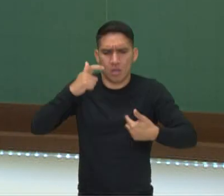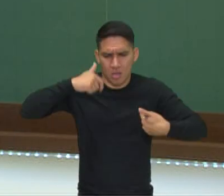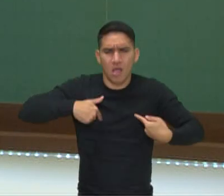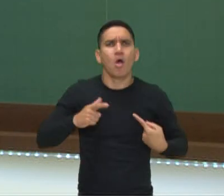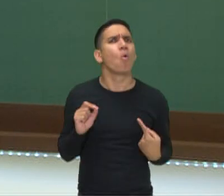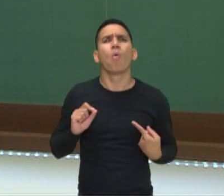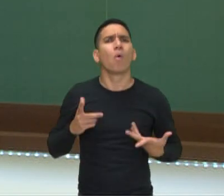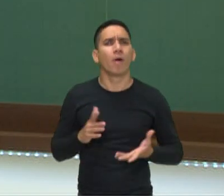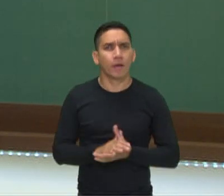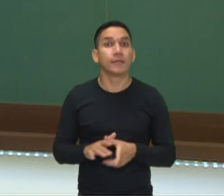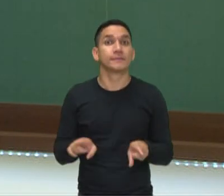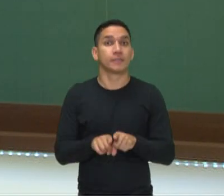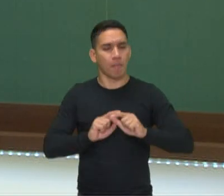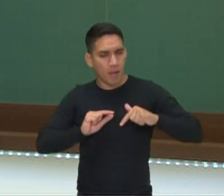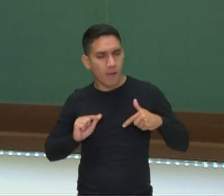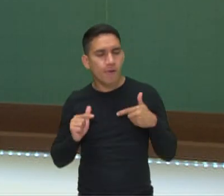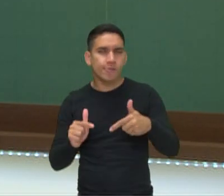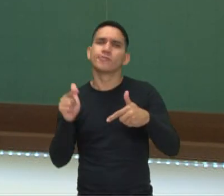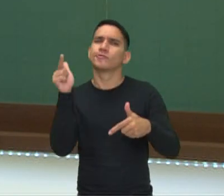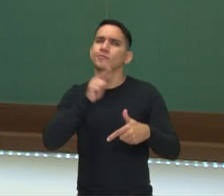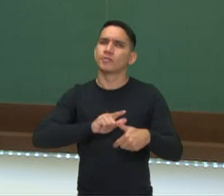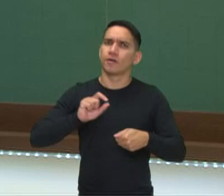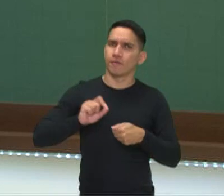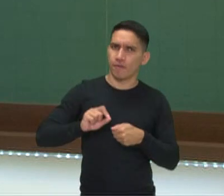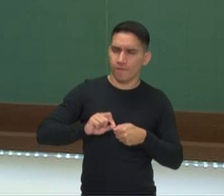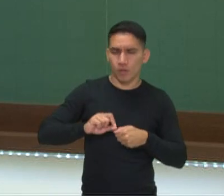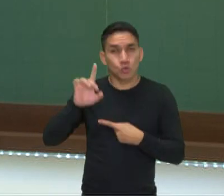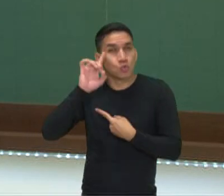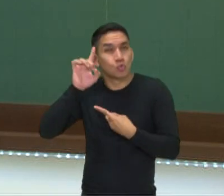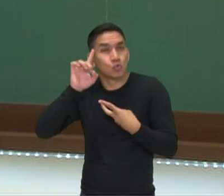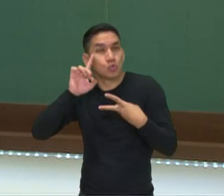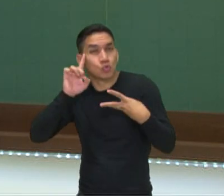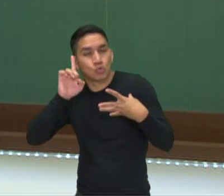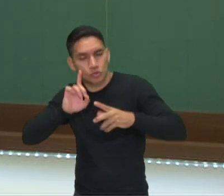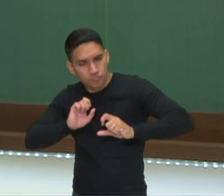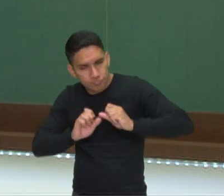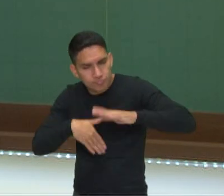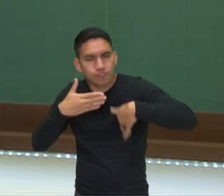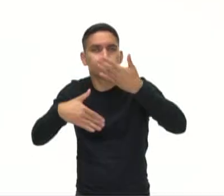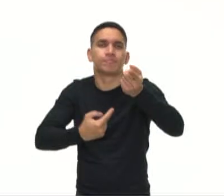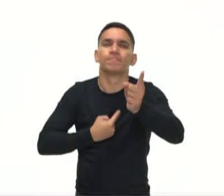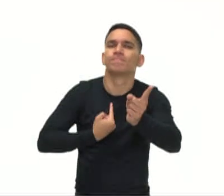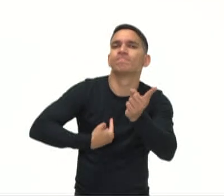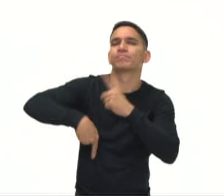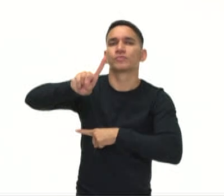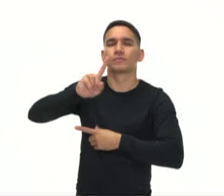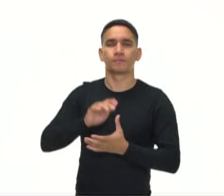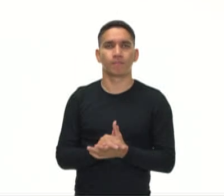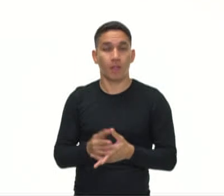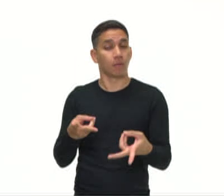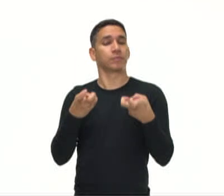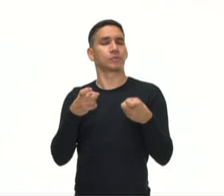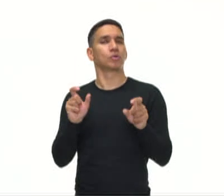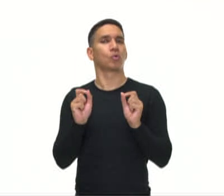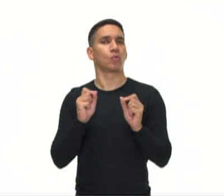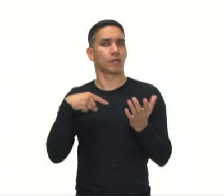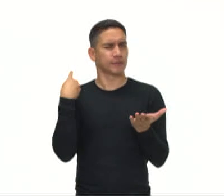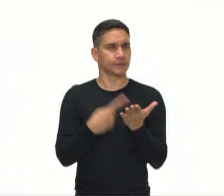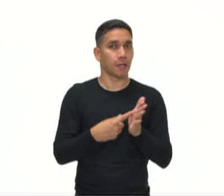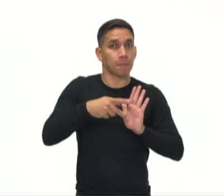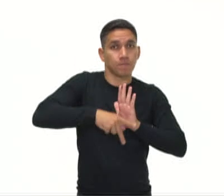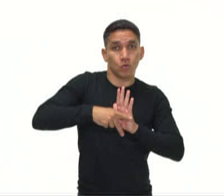a coragem de nos construir diariamente. Vimos que estabelecer um projeto de vida